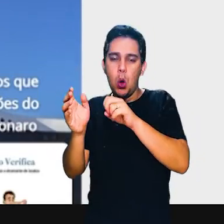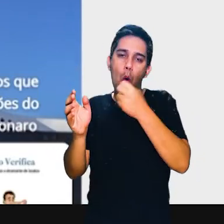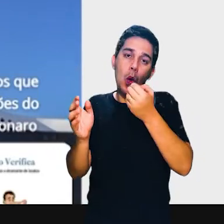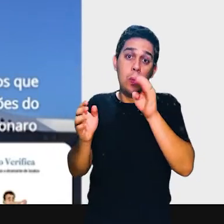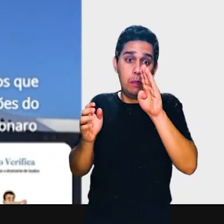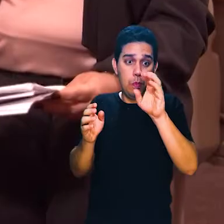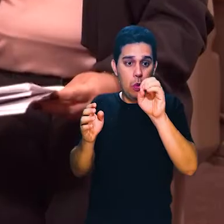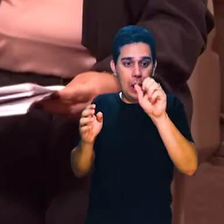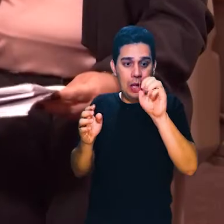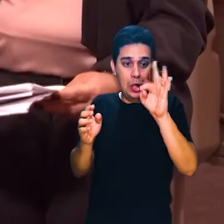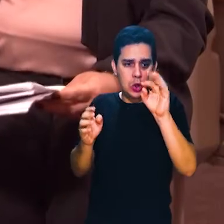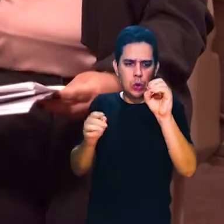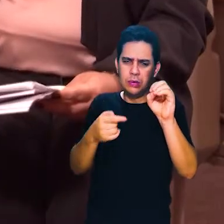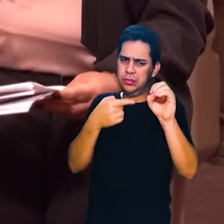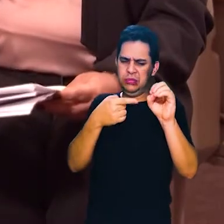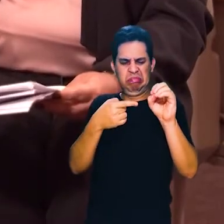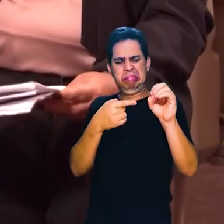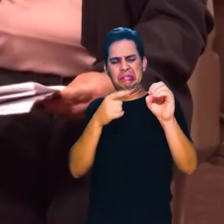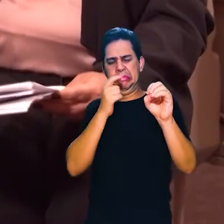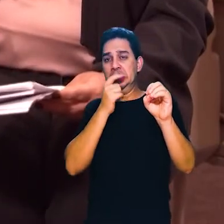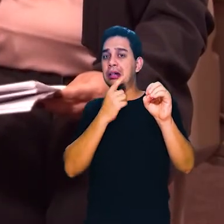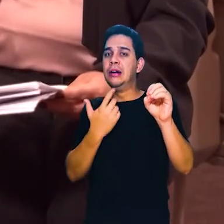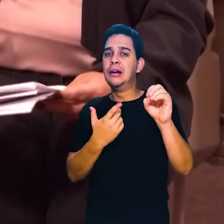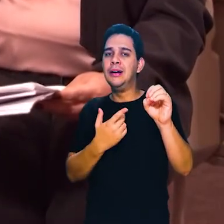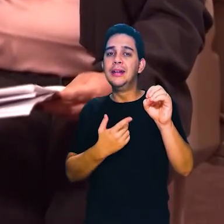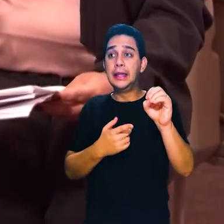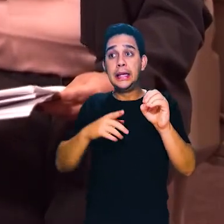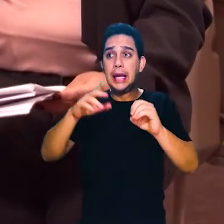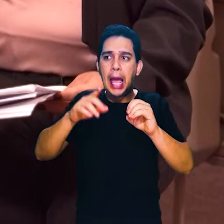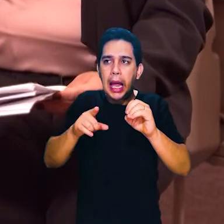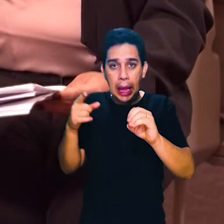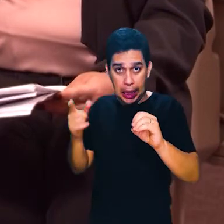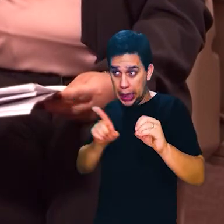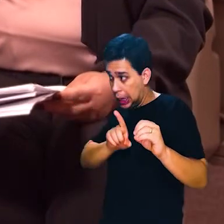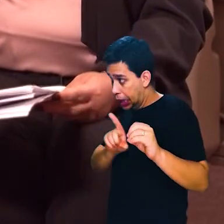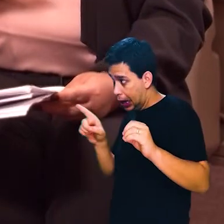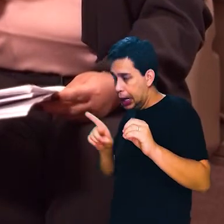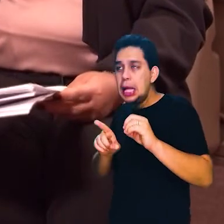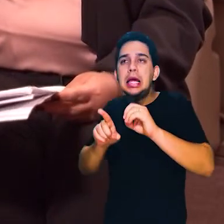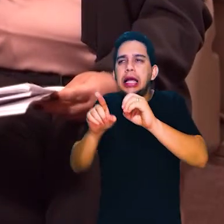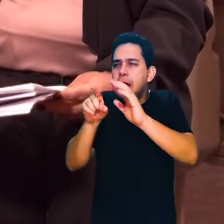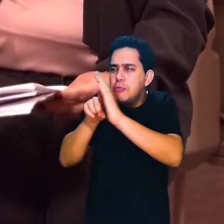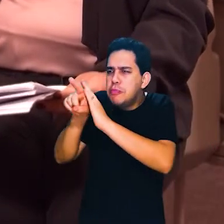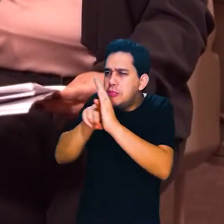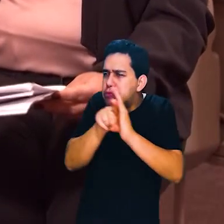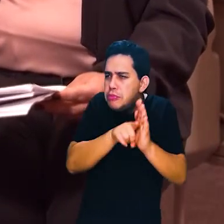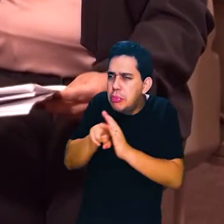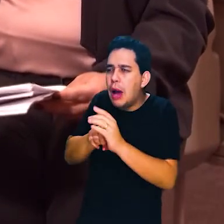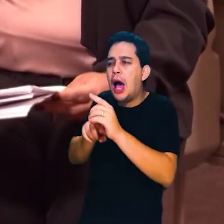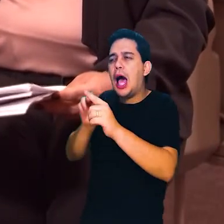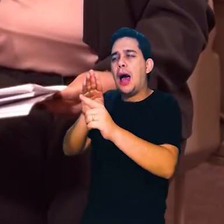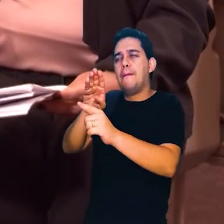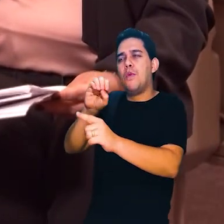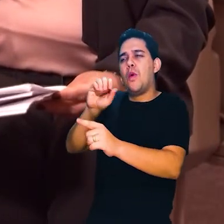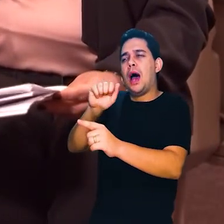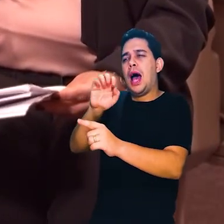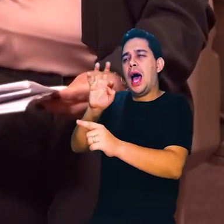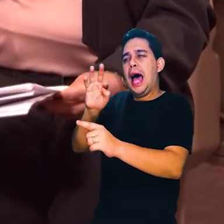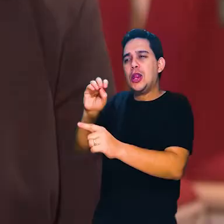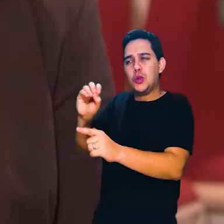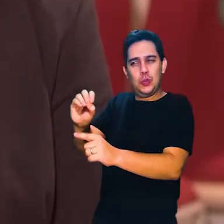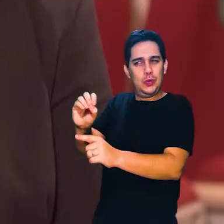determinado fato que está corriqueiramente sendo mencionado, sendo divulgado, sendo disseminado, aquilo ali